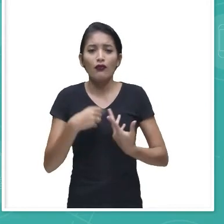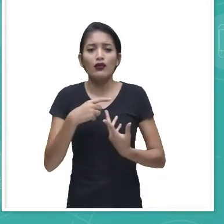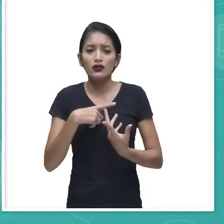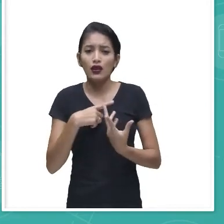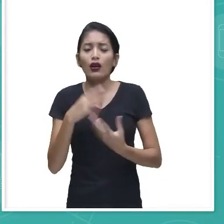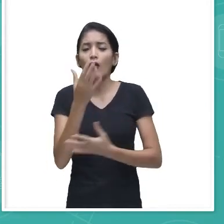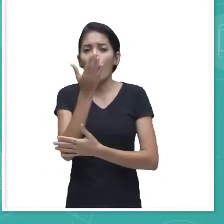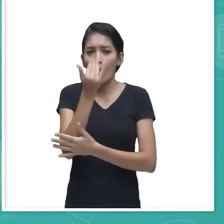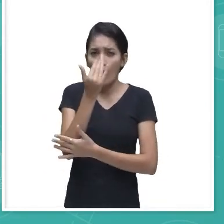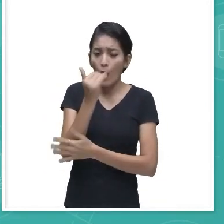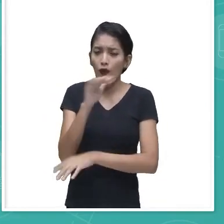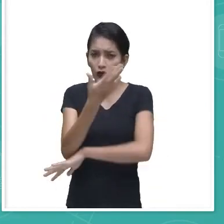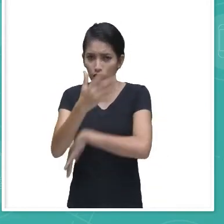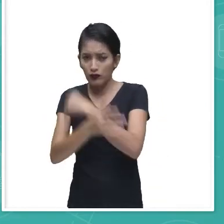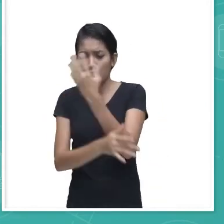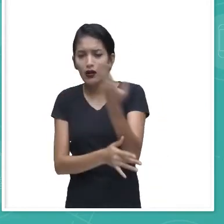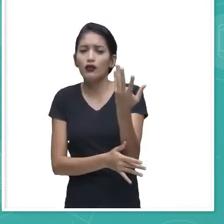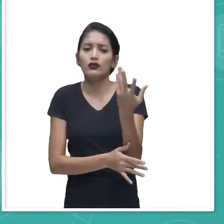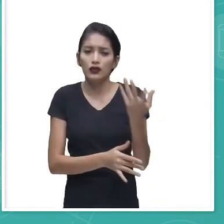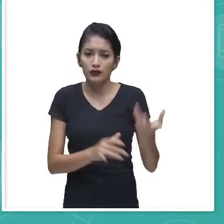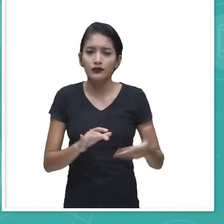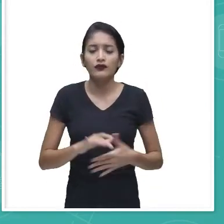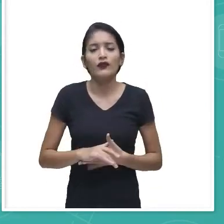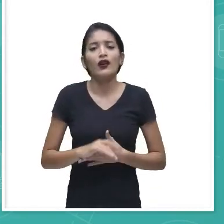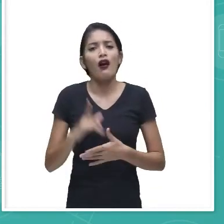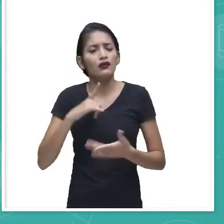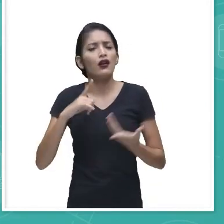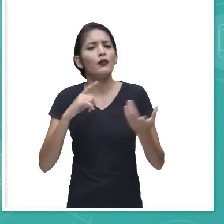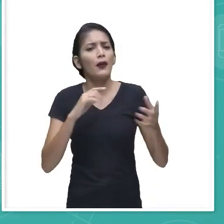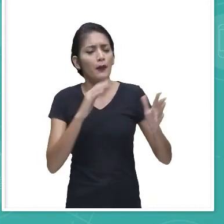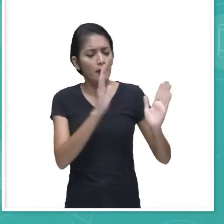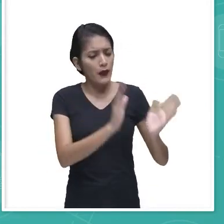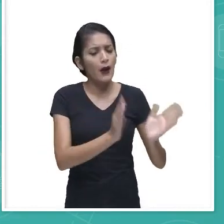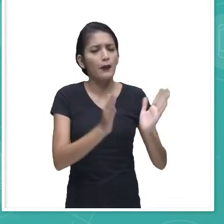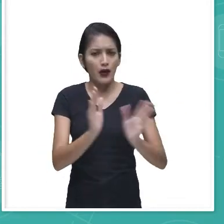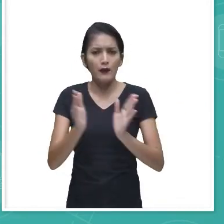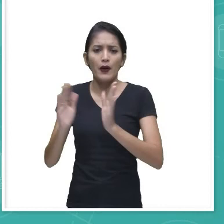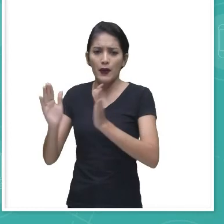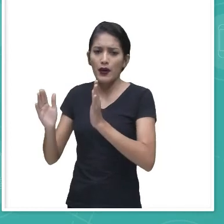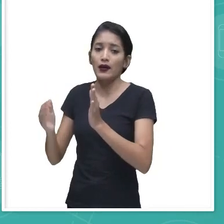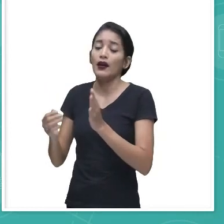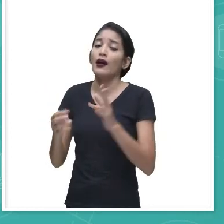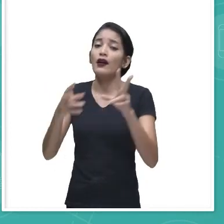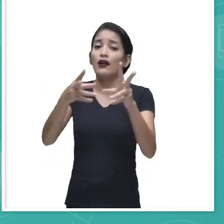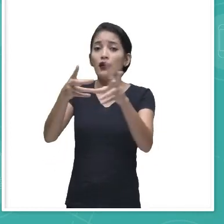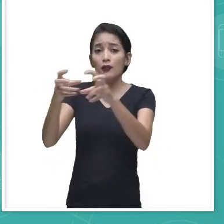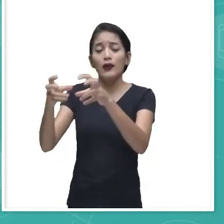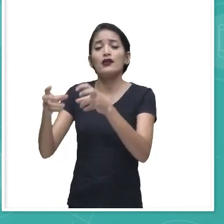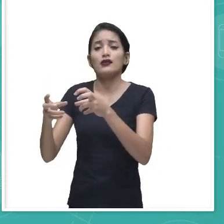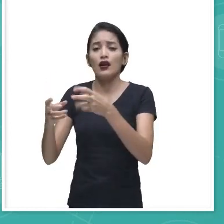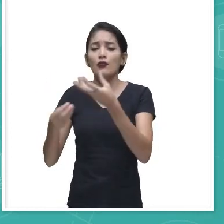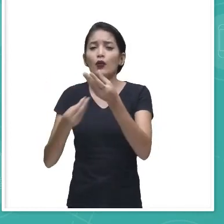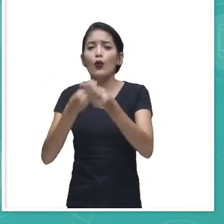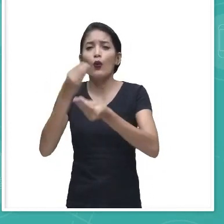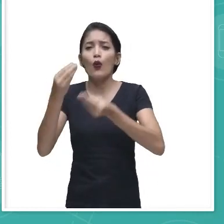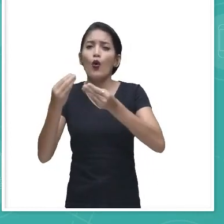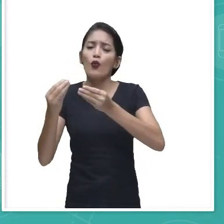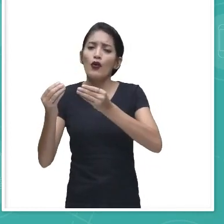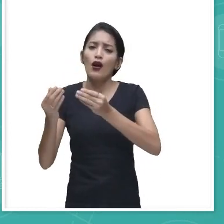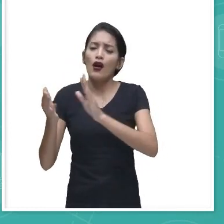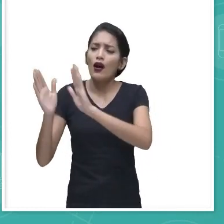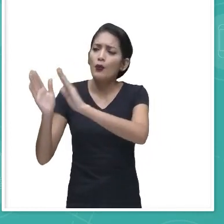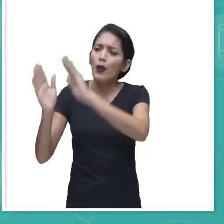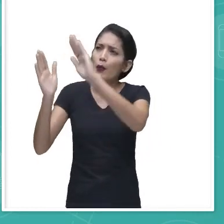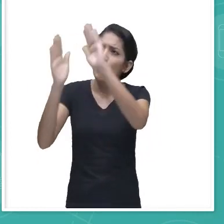o nitrogênio através da alimentação, tá? E aqui a gente vê o trabalho dos micro-organismos aí que